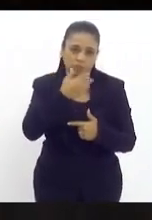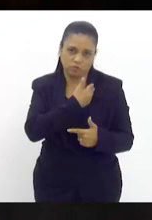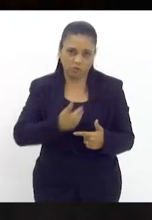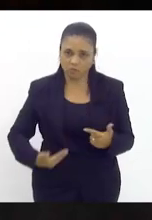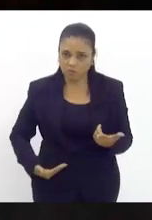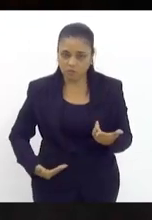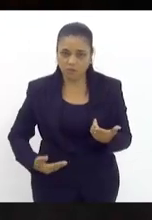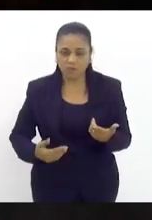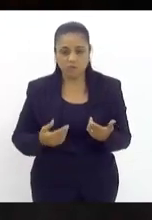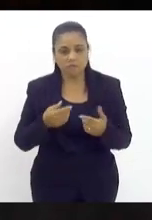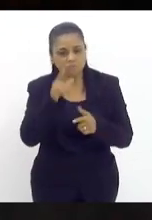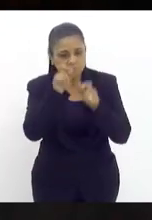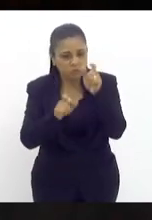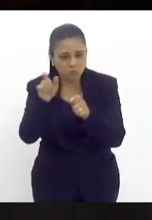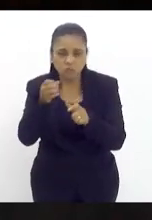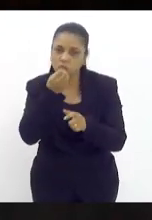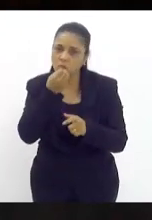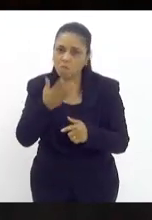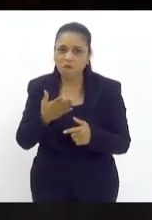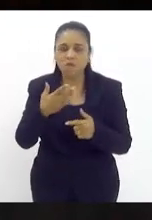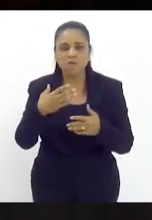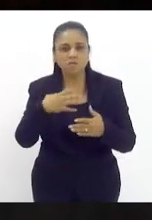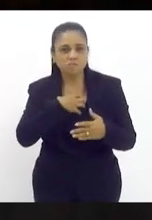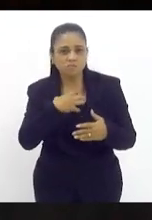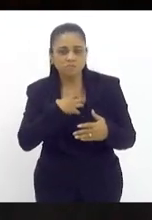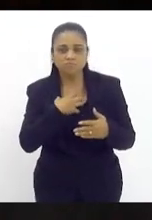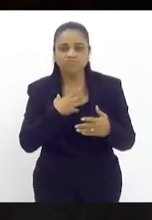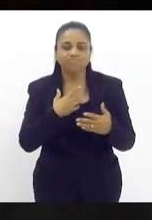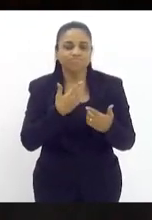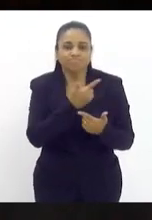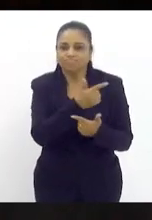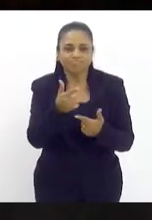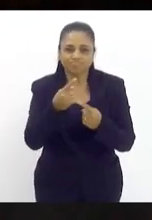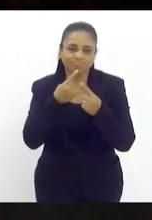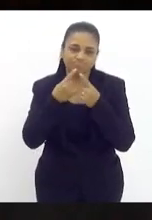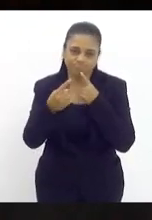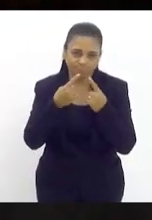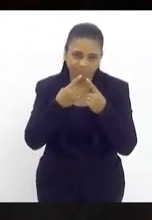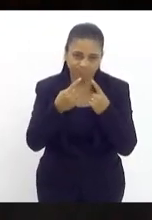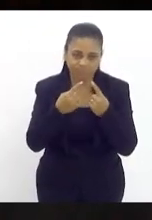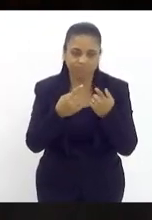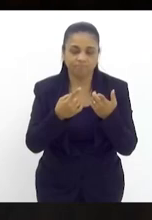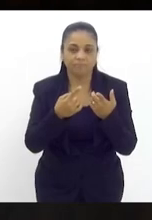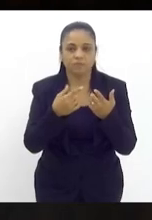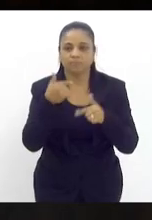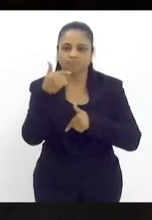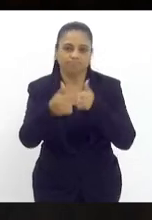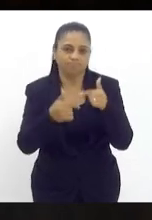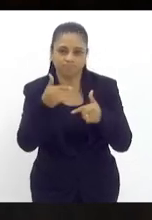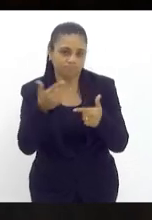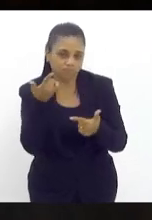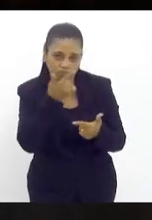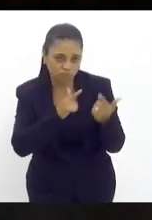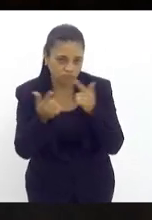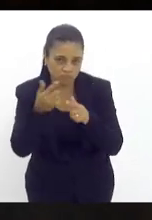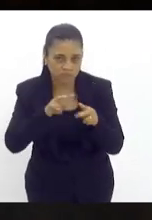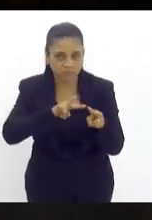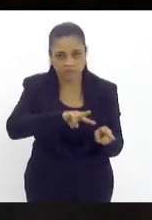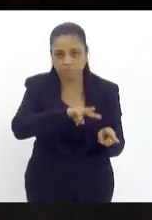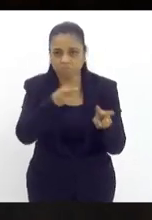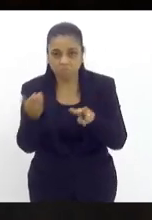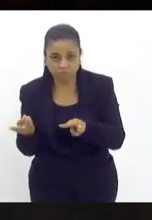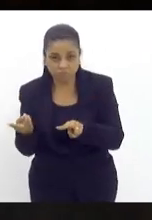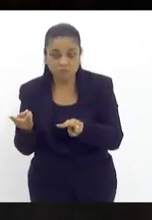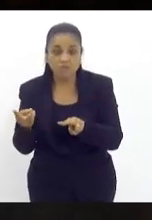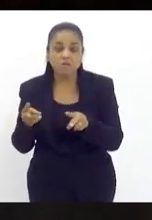pessoas, e as pessoas e os municípios querem. Só que não houve diálogo, não conseguimos trabalhar durante a transição.